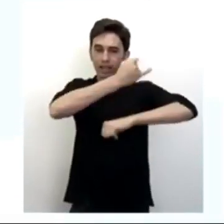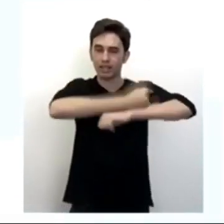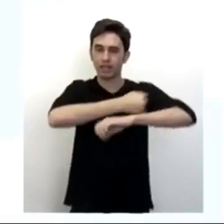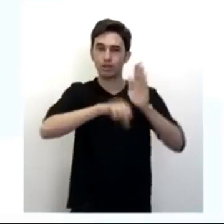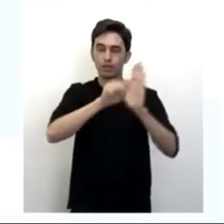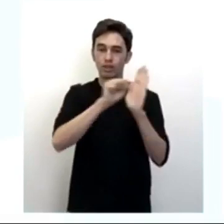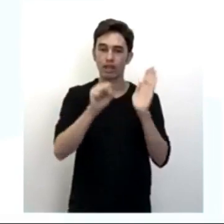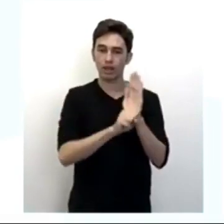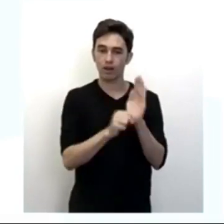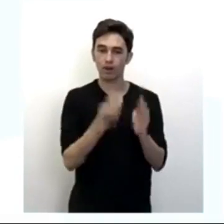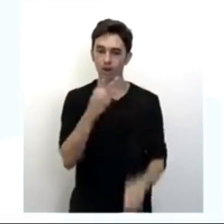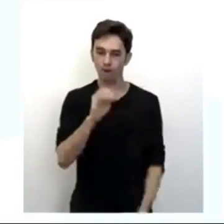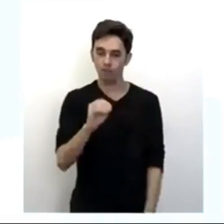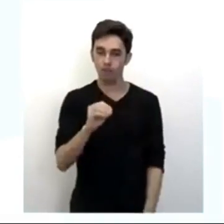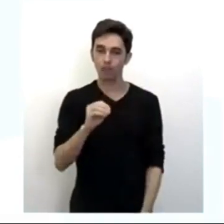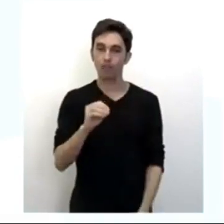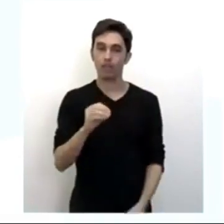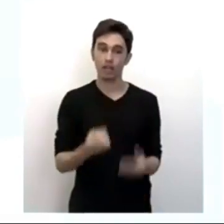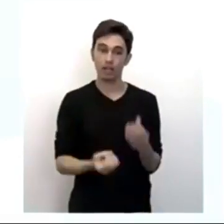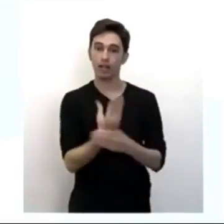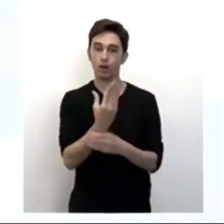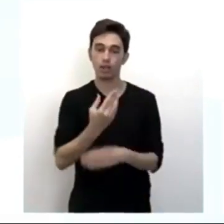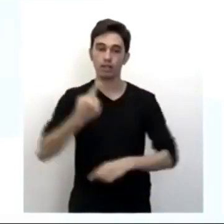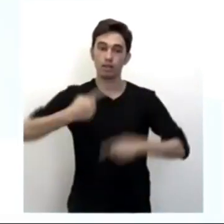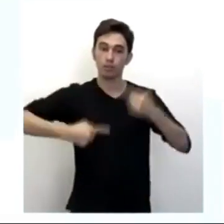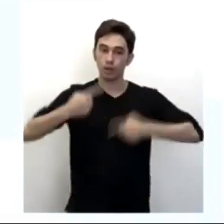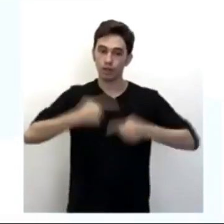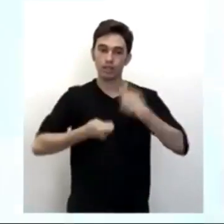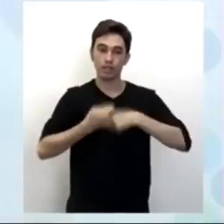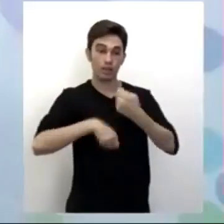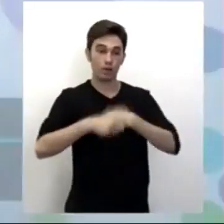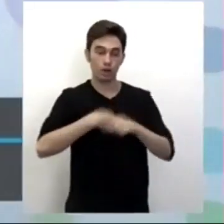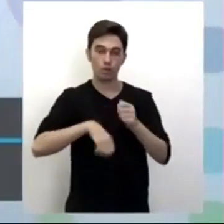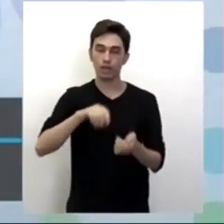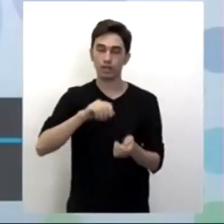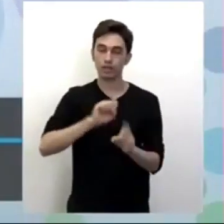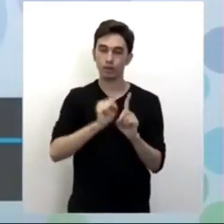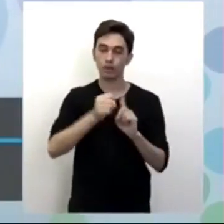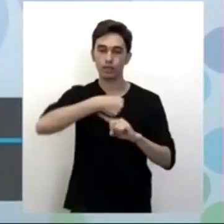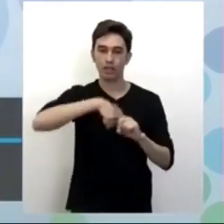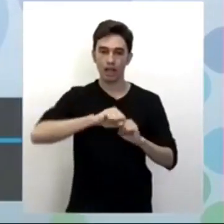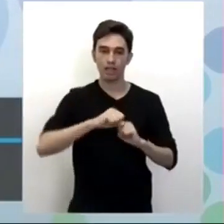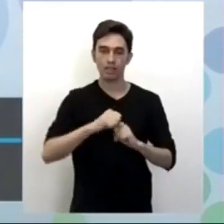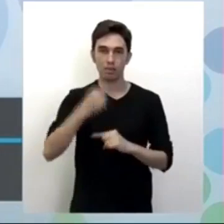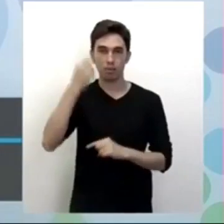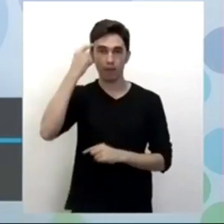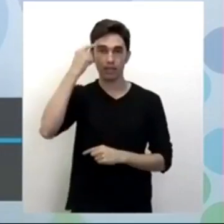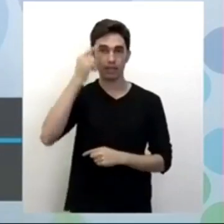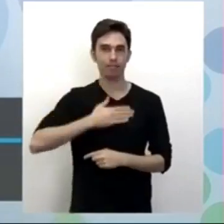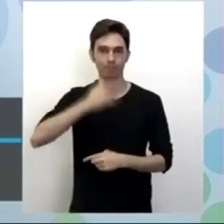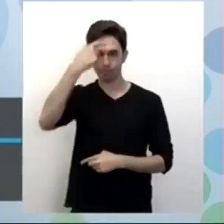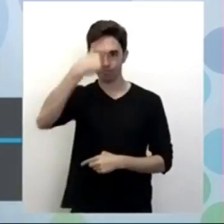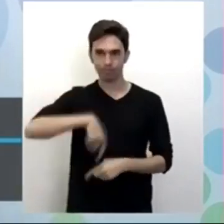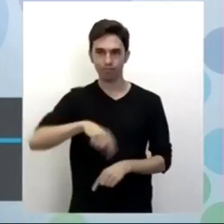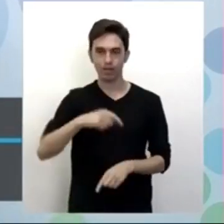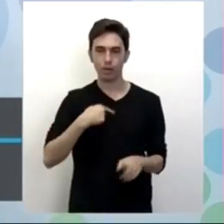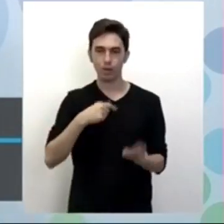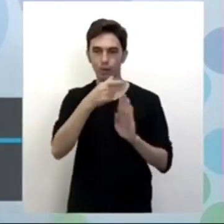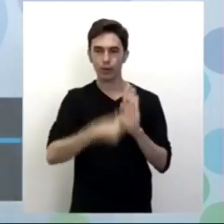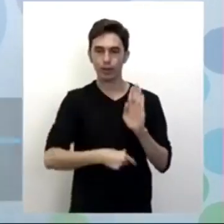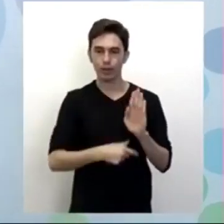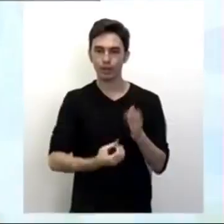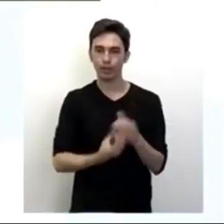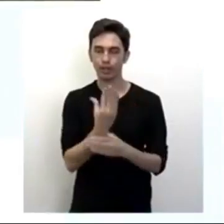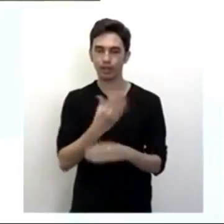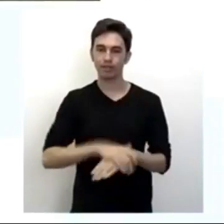políticas econômicas e sociais inspiradas em meus ensinamentos. Vamos ver quem acertou? Dá um clicão aí para nós, bota no LED.